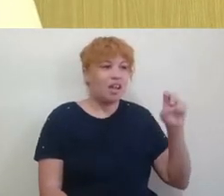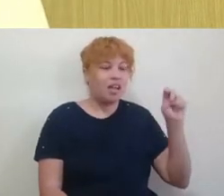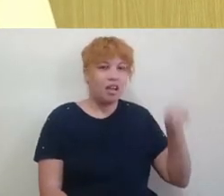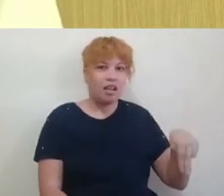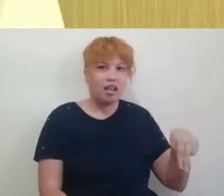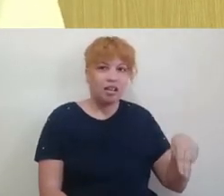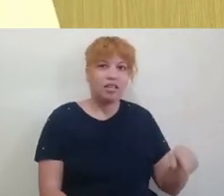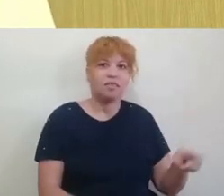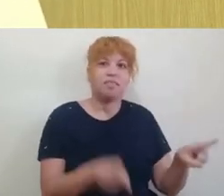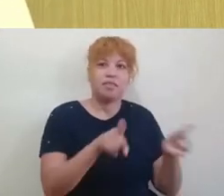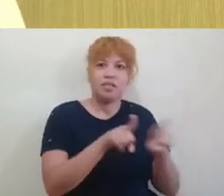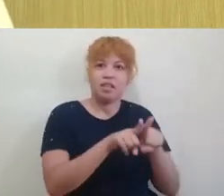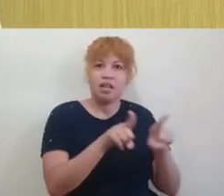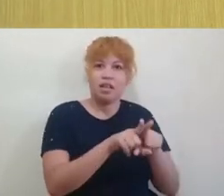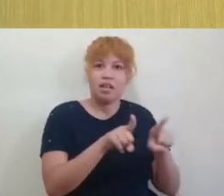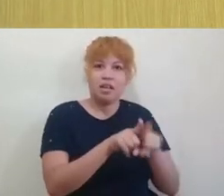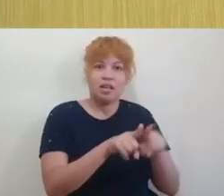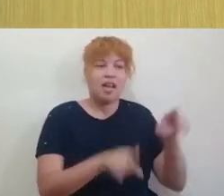Saudar